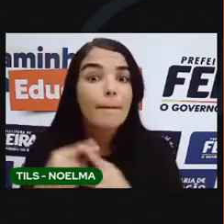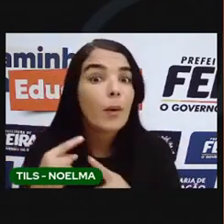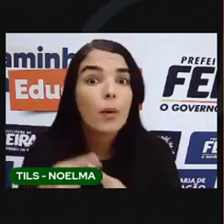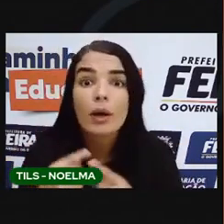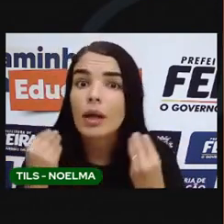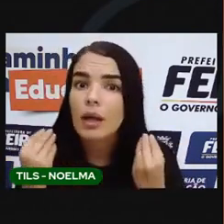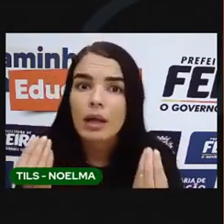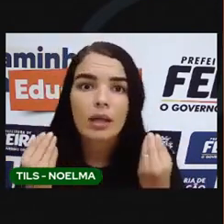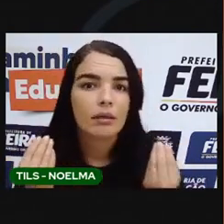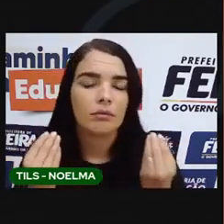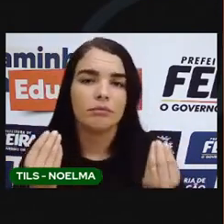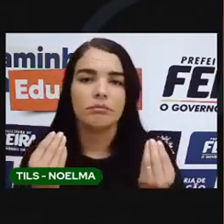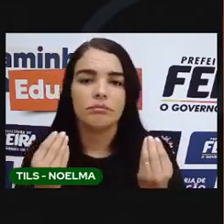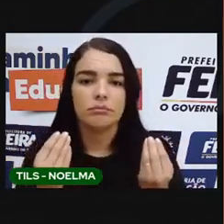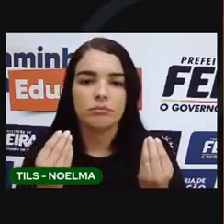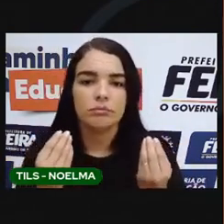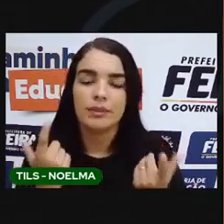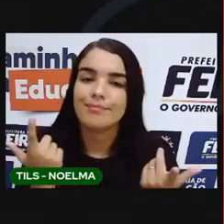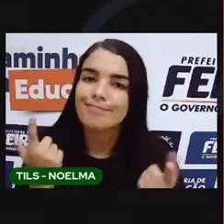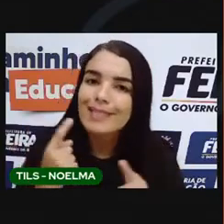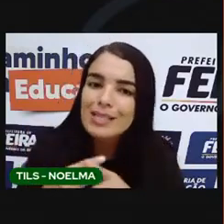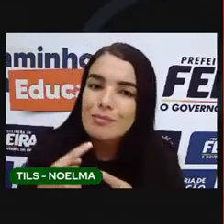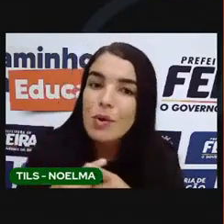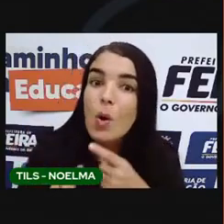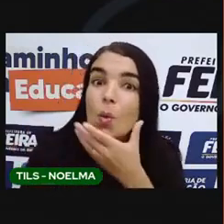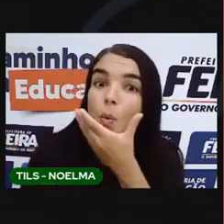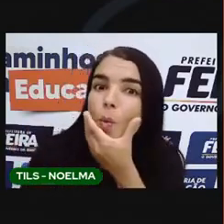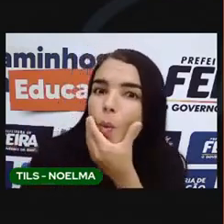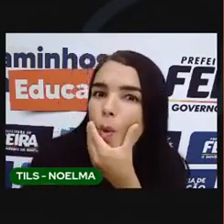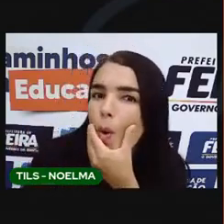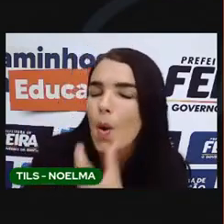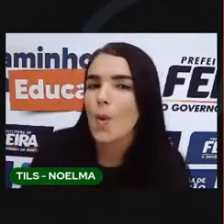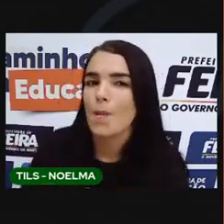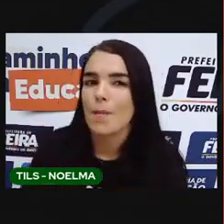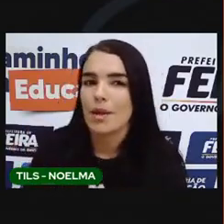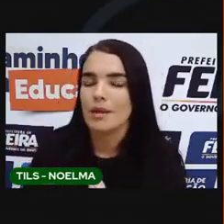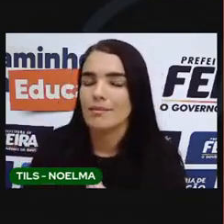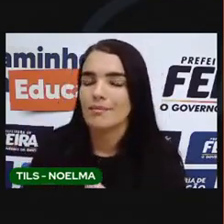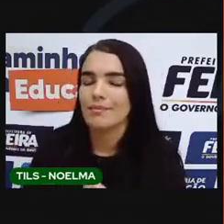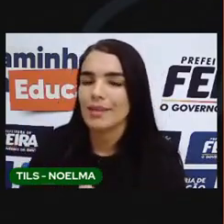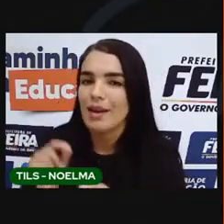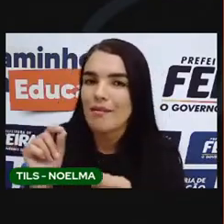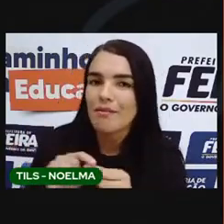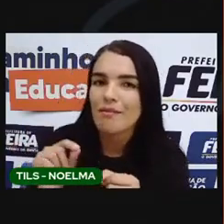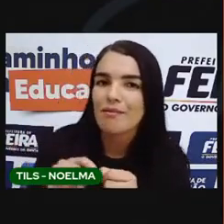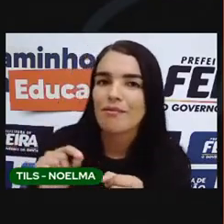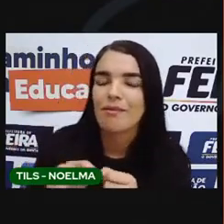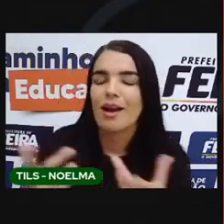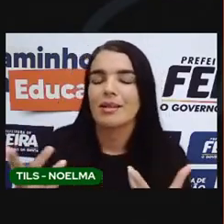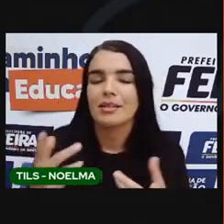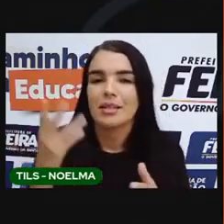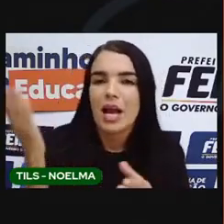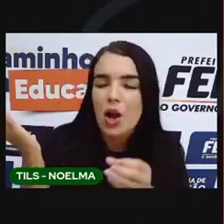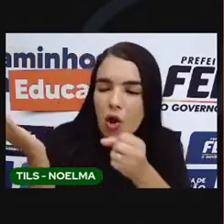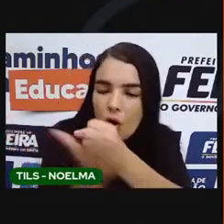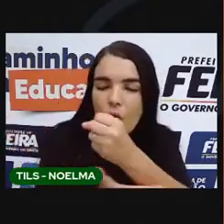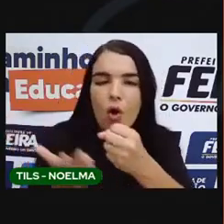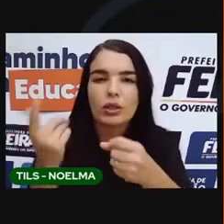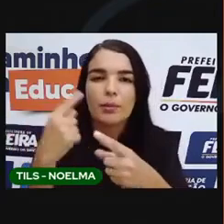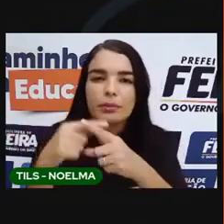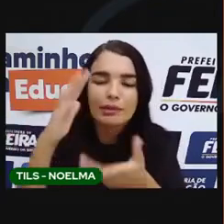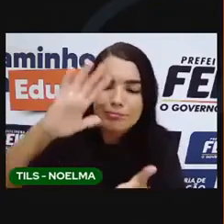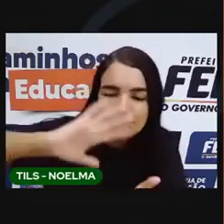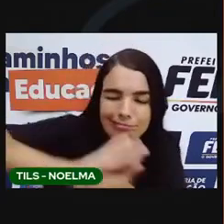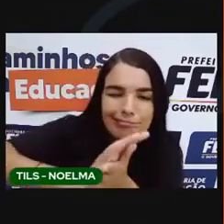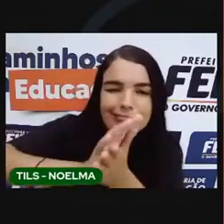que só isso? Por causa do homem, né, o ser humano, por causa da ambição que acaba destruindo as